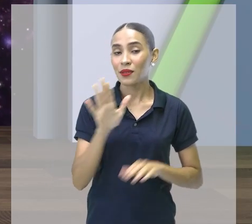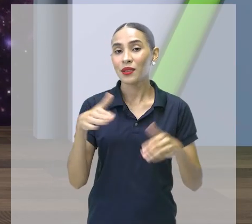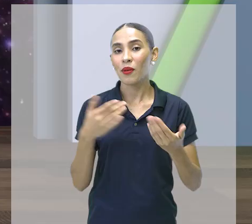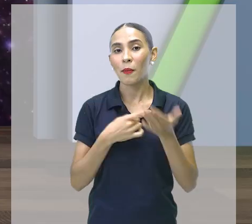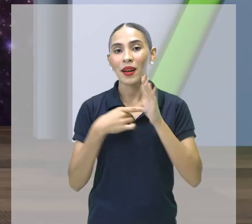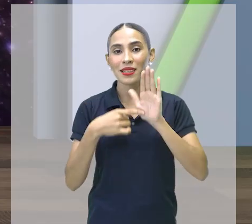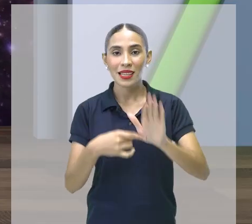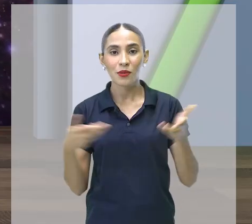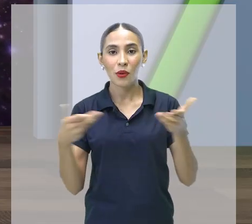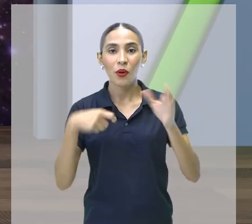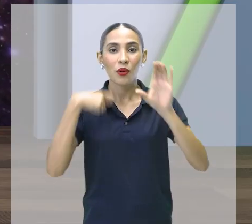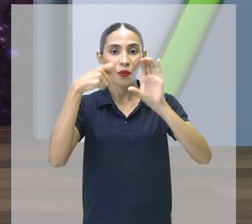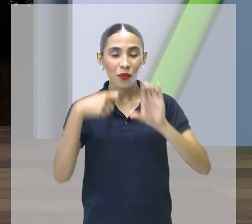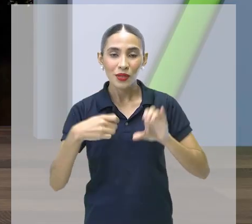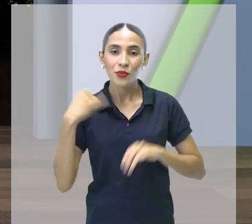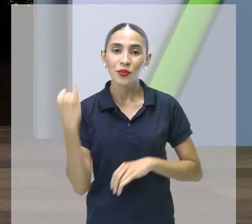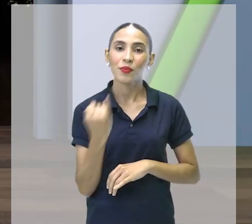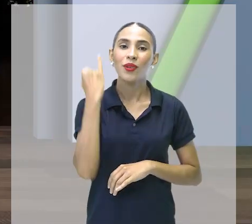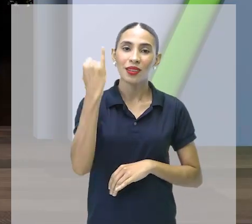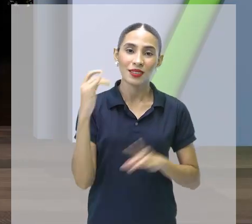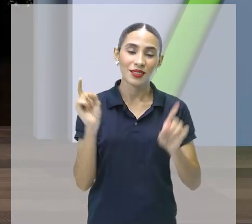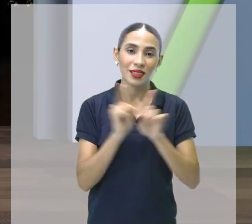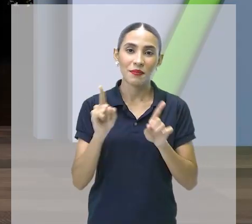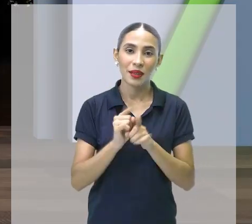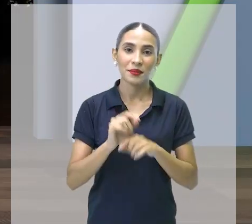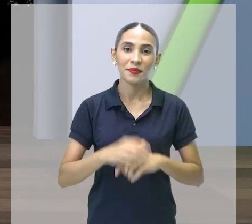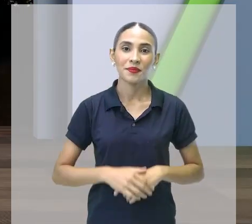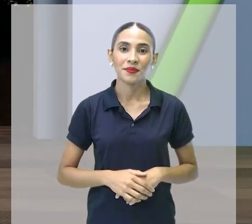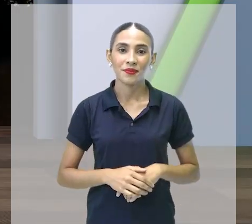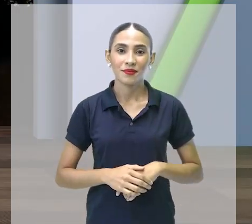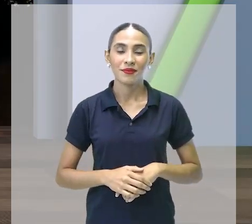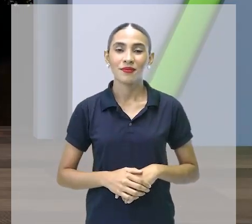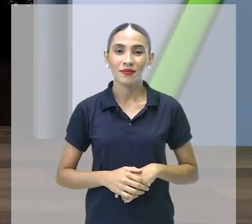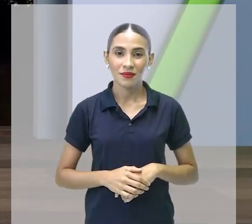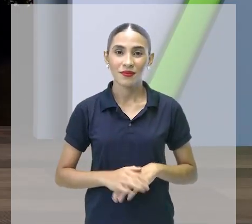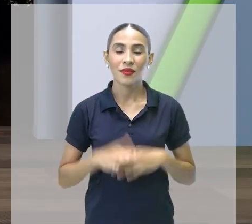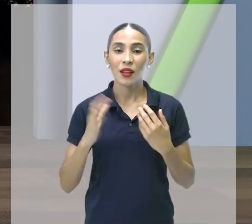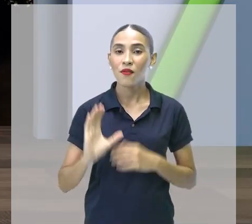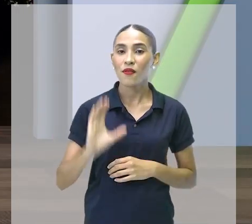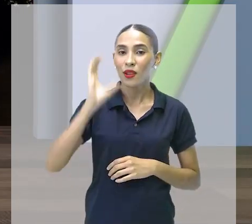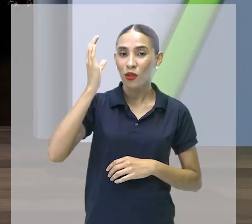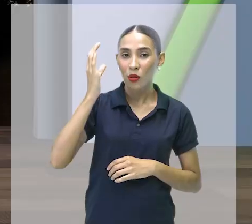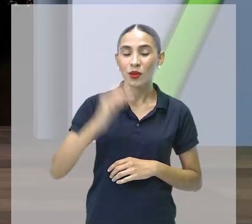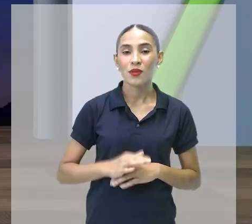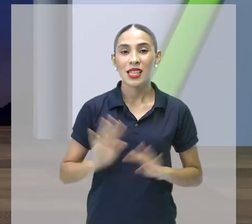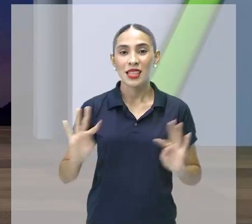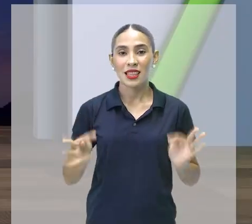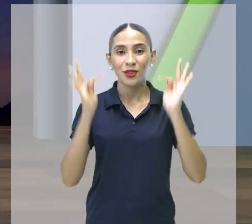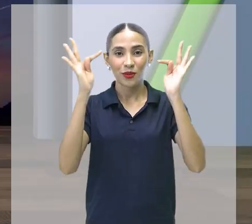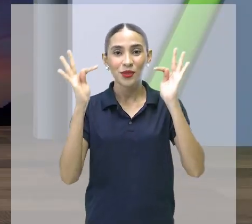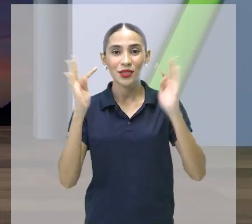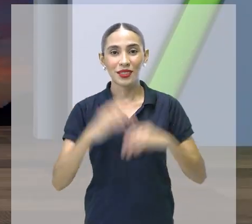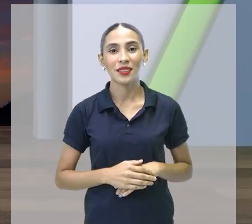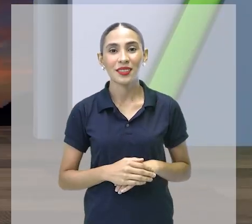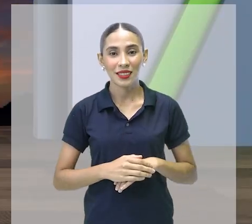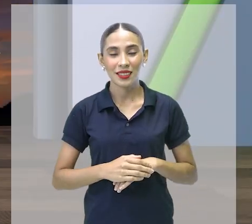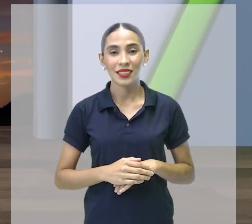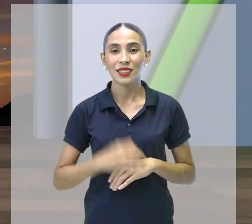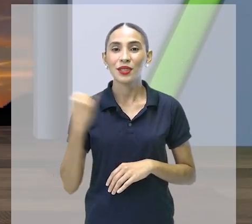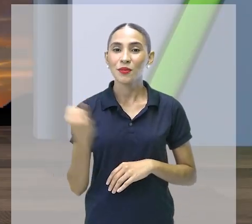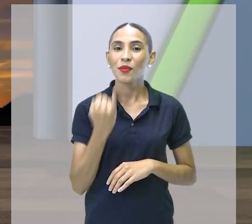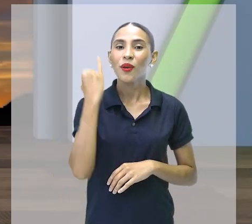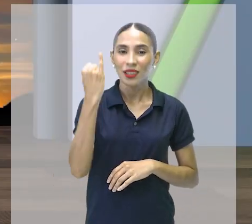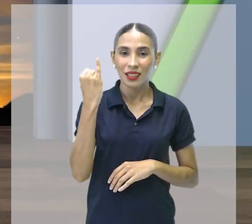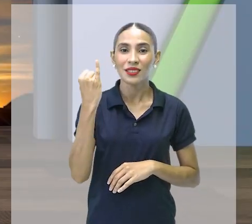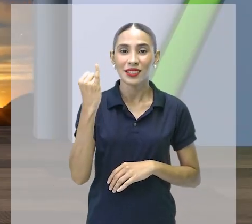vocês uma animação muito importante também para esses fenômenos da tecnologia, importantes